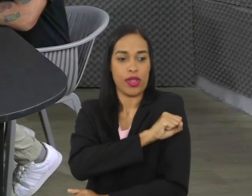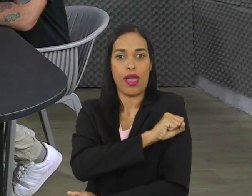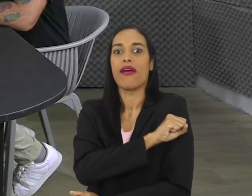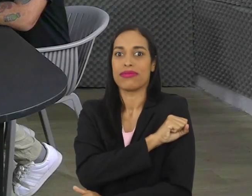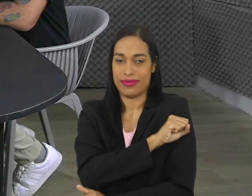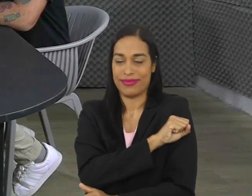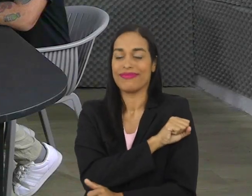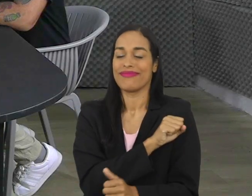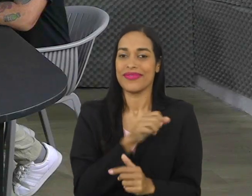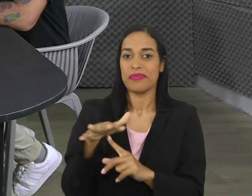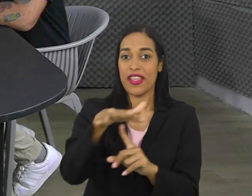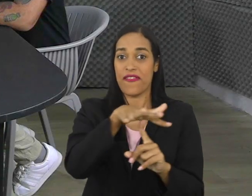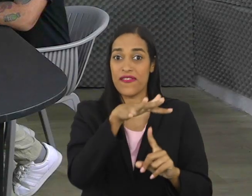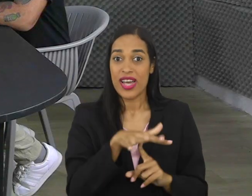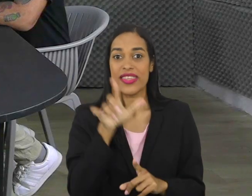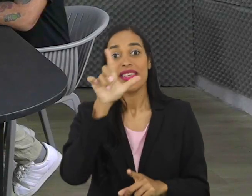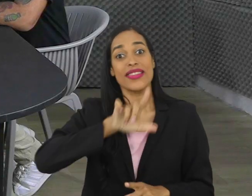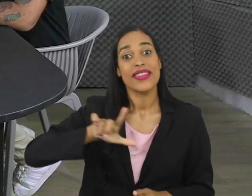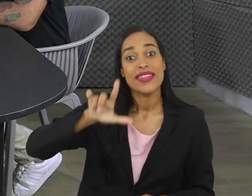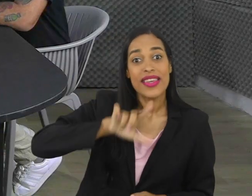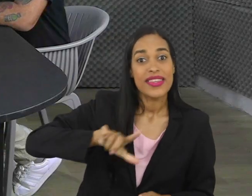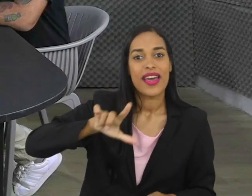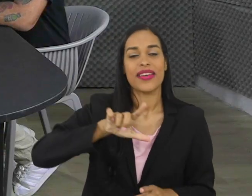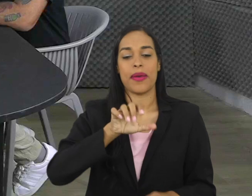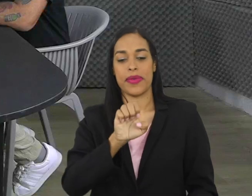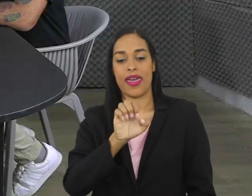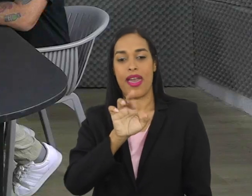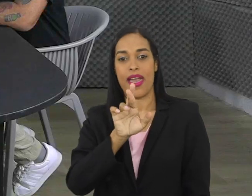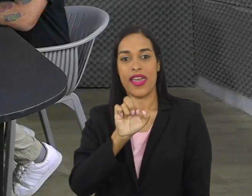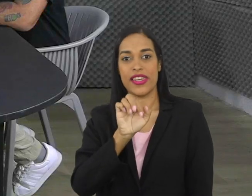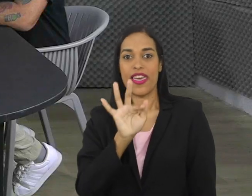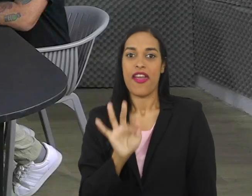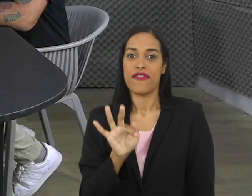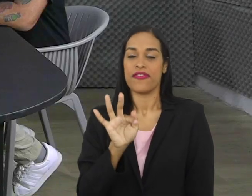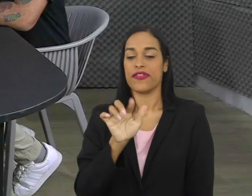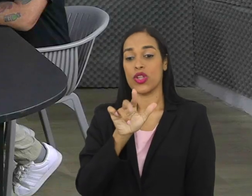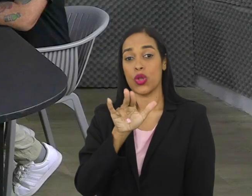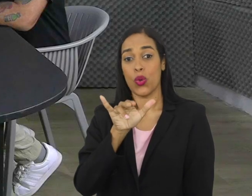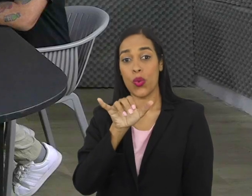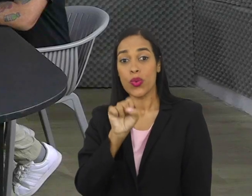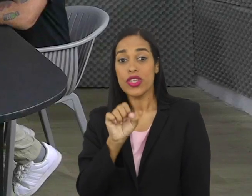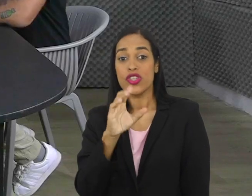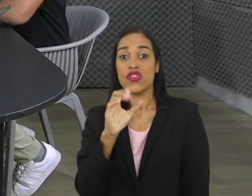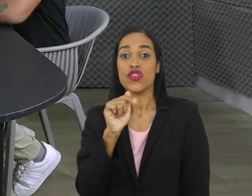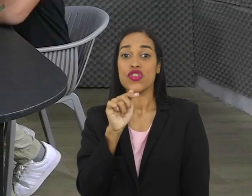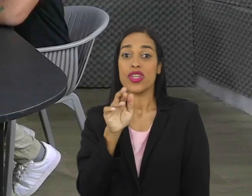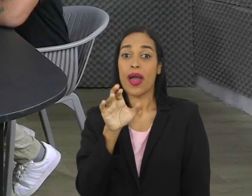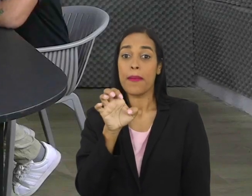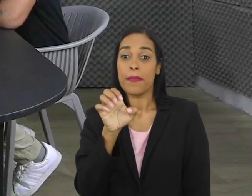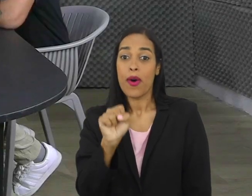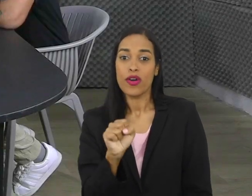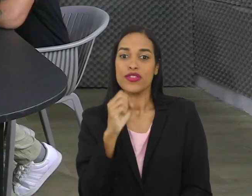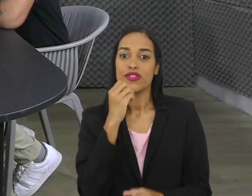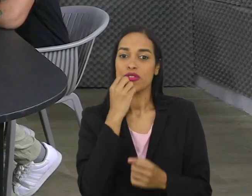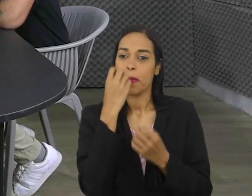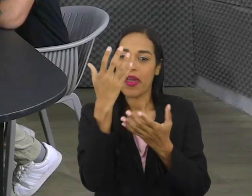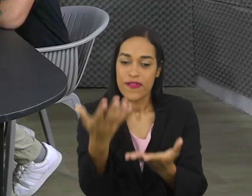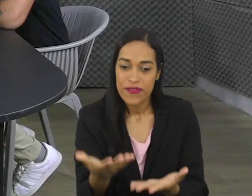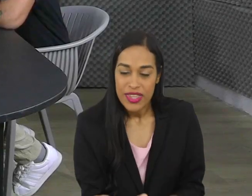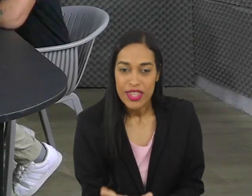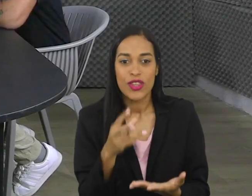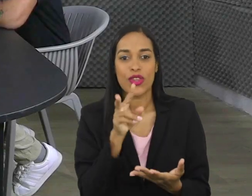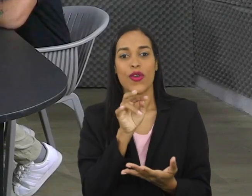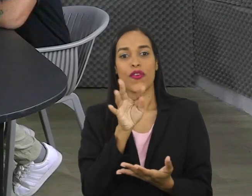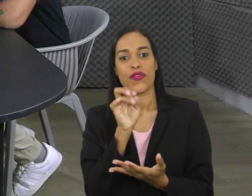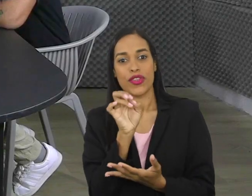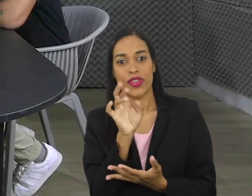literária proporcionada pela EREF Luiz de Camões, culminando em um cortejo real pelas ruas da comunidade. Vitor, seja muito bem-vindo.